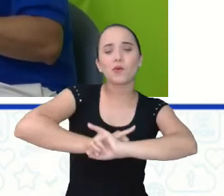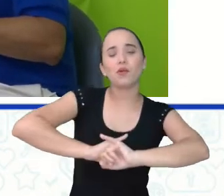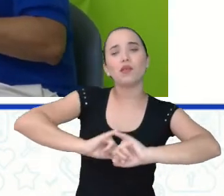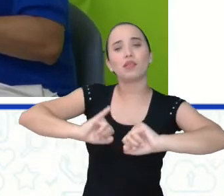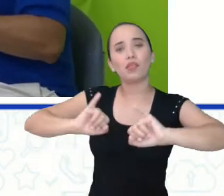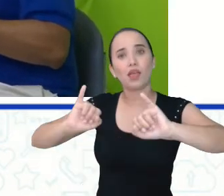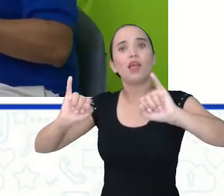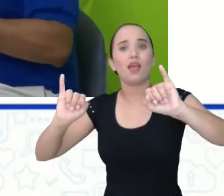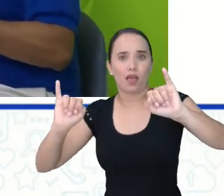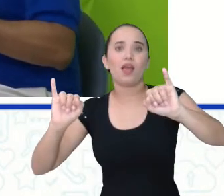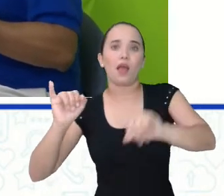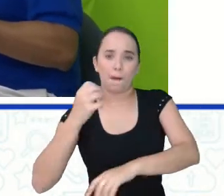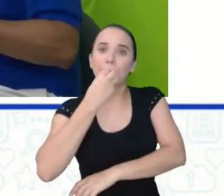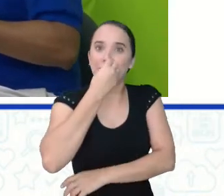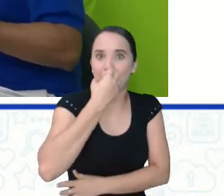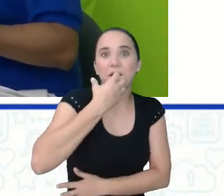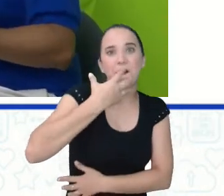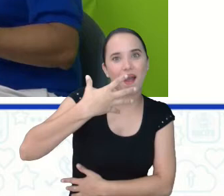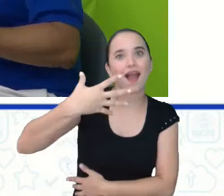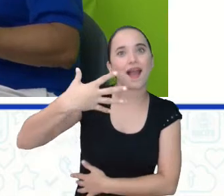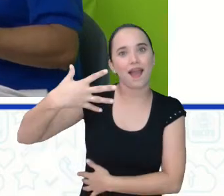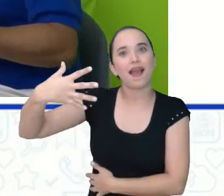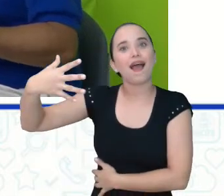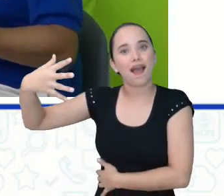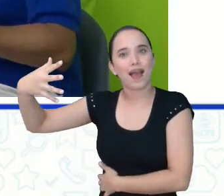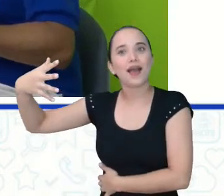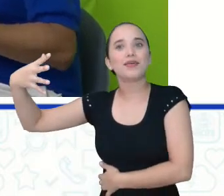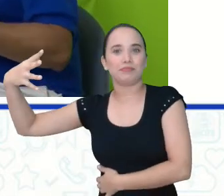mas que seja boa.